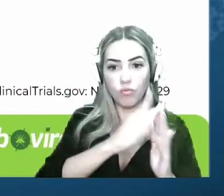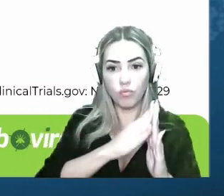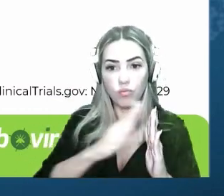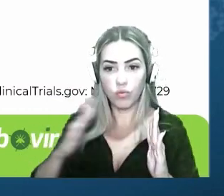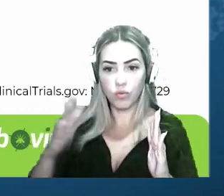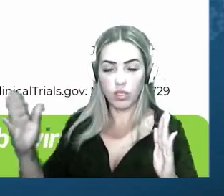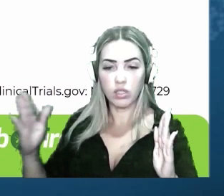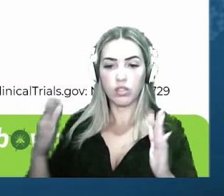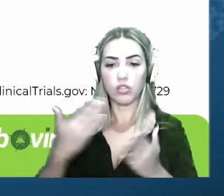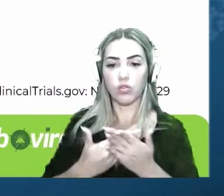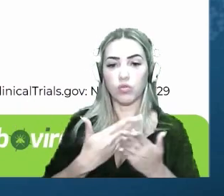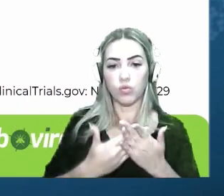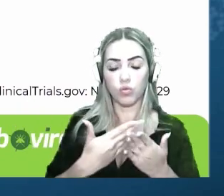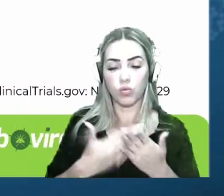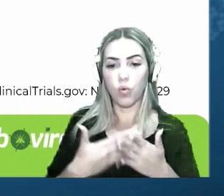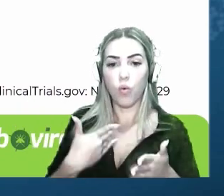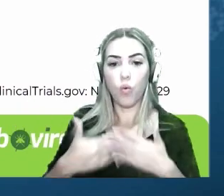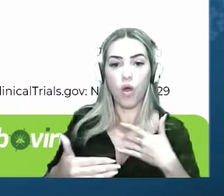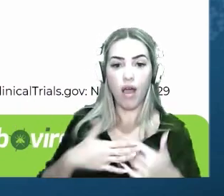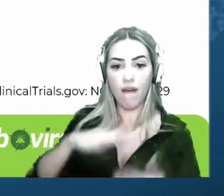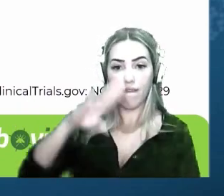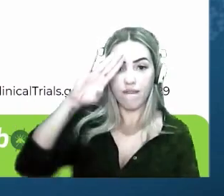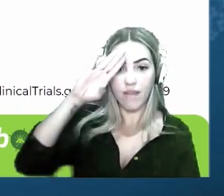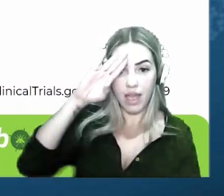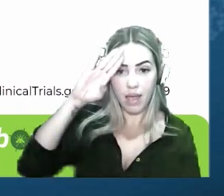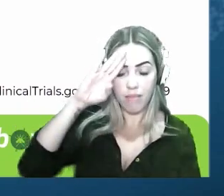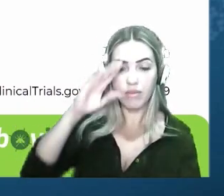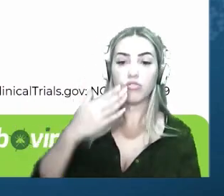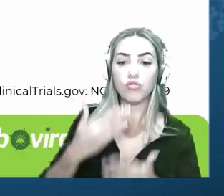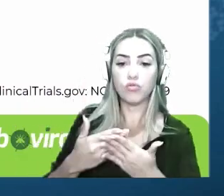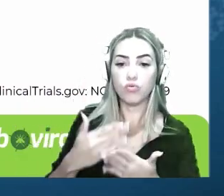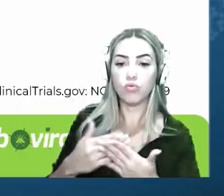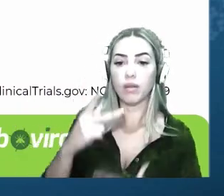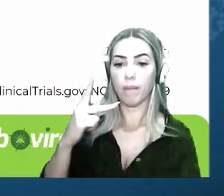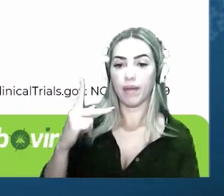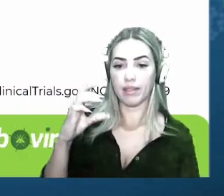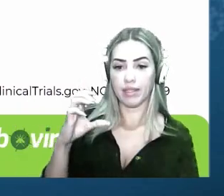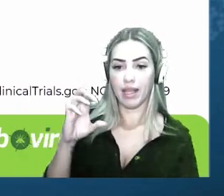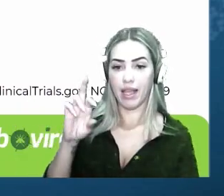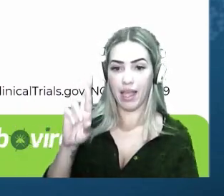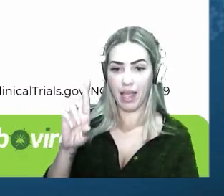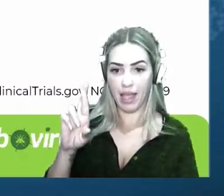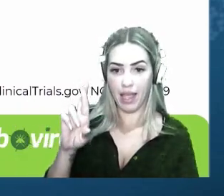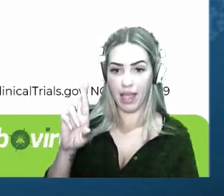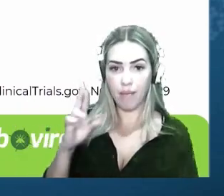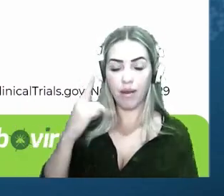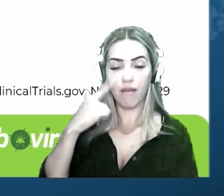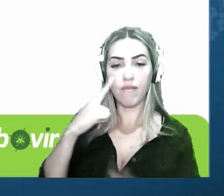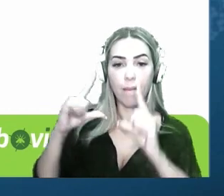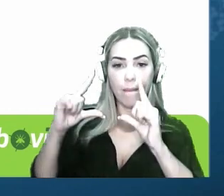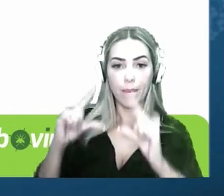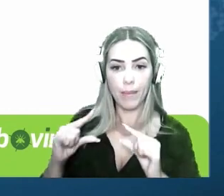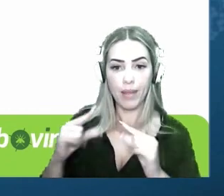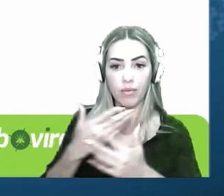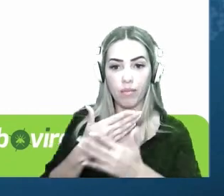estudo. Qualquer febre faz PCR para dengue, para que a gente perca o mínimo possível de casos de dengue no